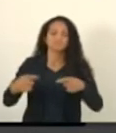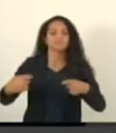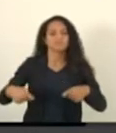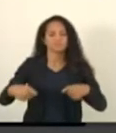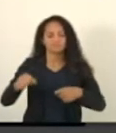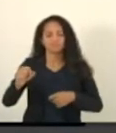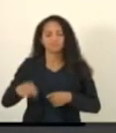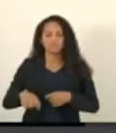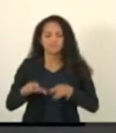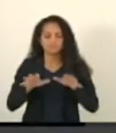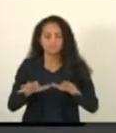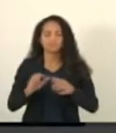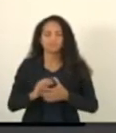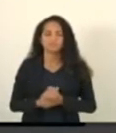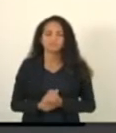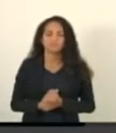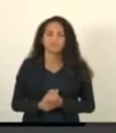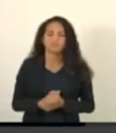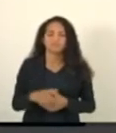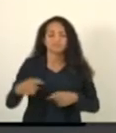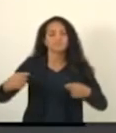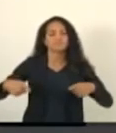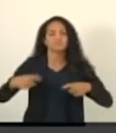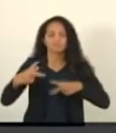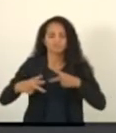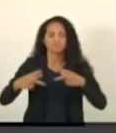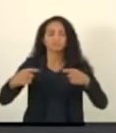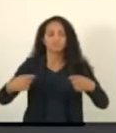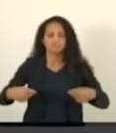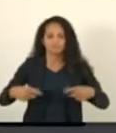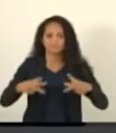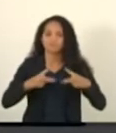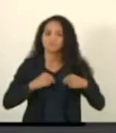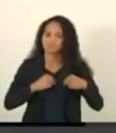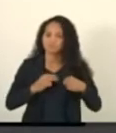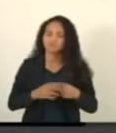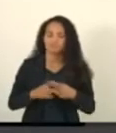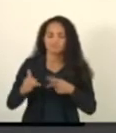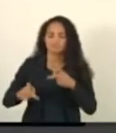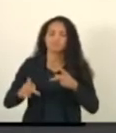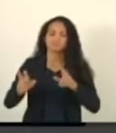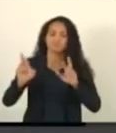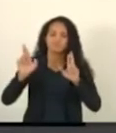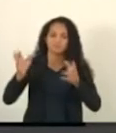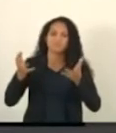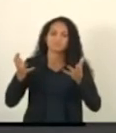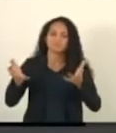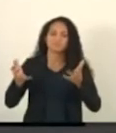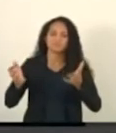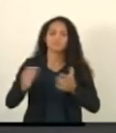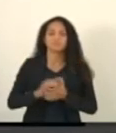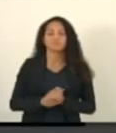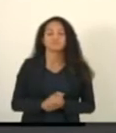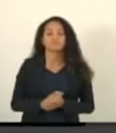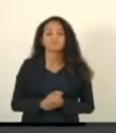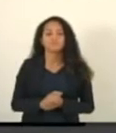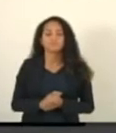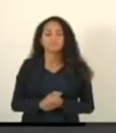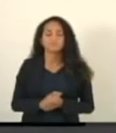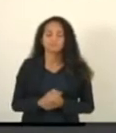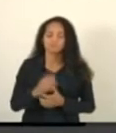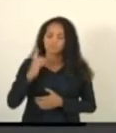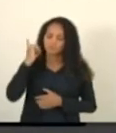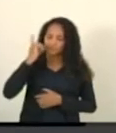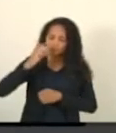precisa, é isso que a população merece, é isso que a população espera. Deputado estadual Zé Esmeraldo,